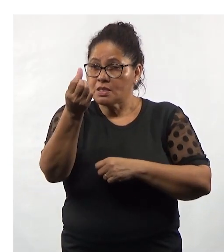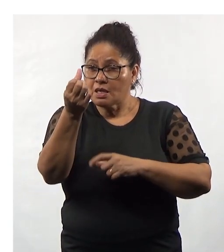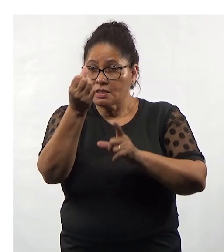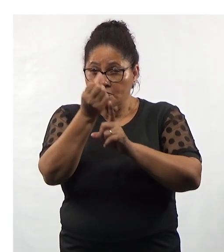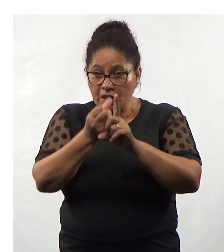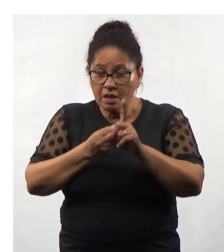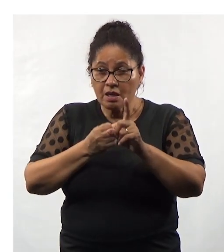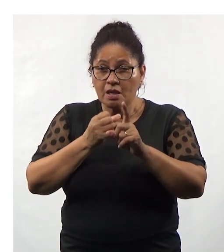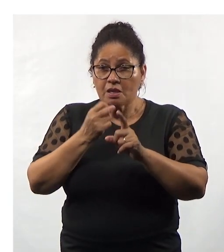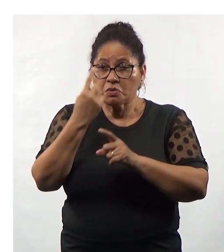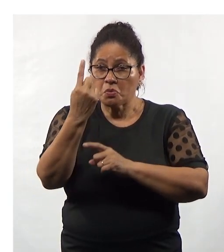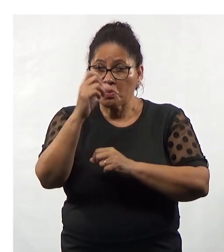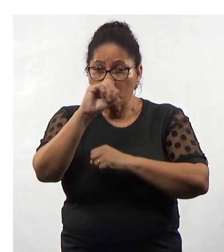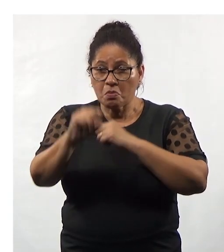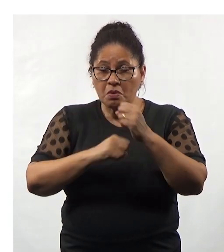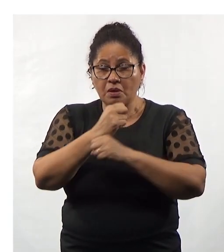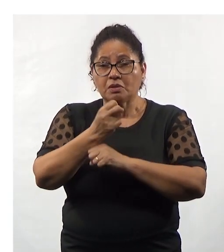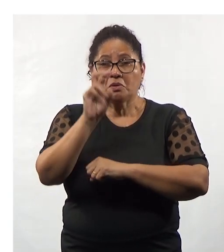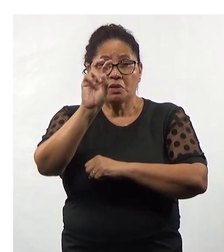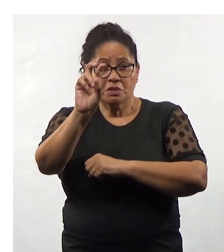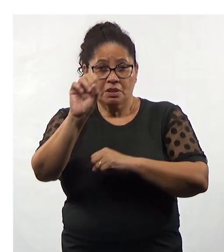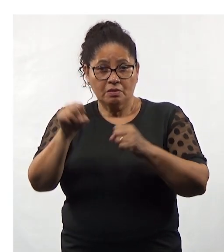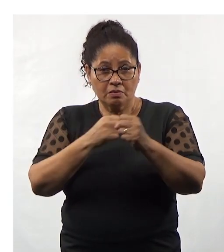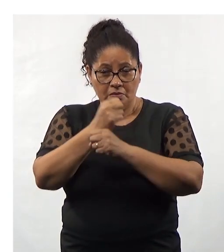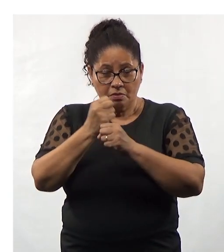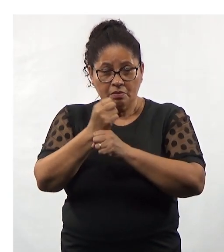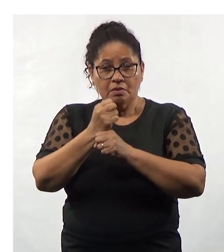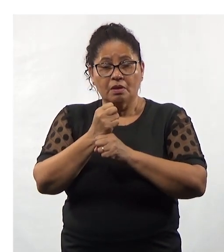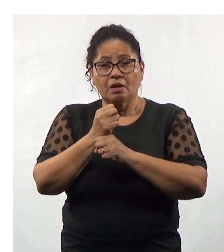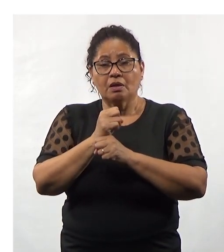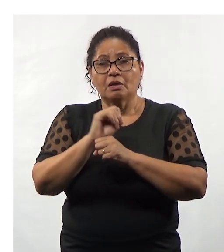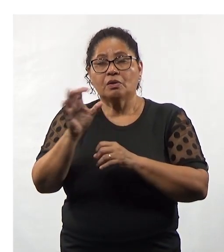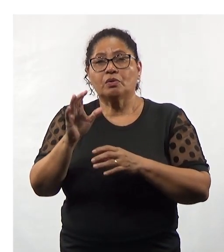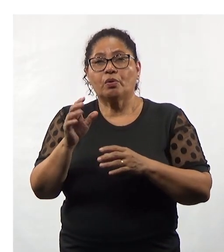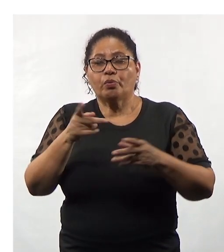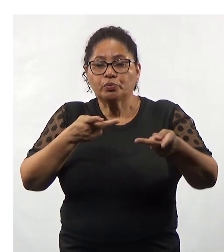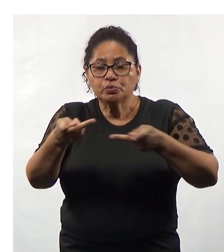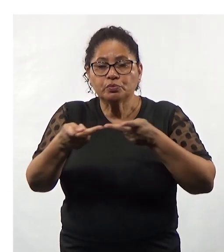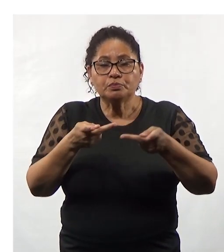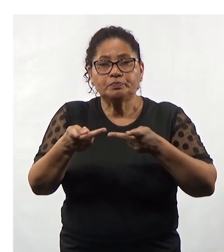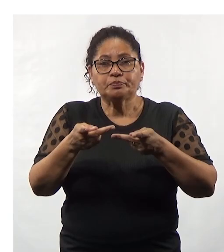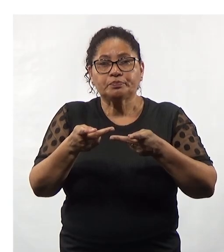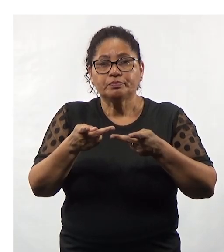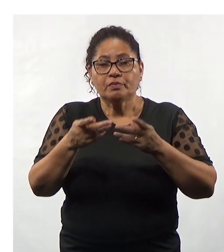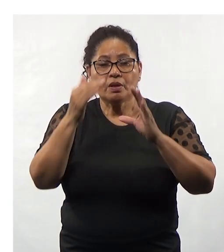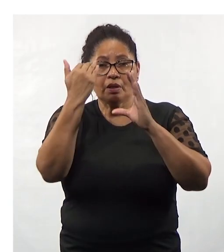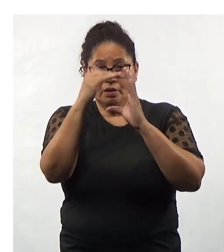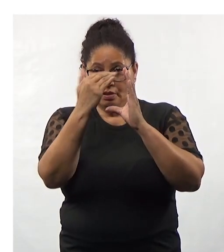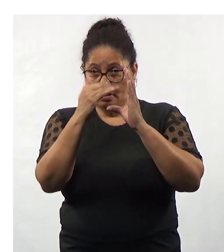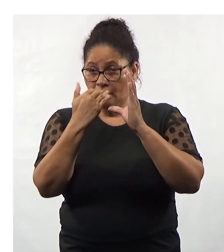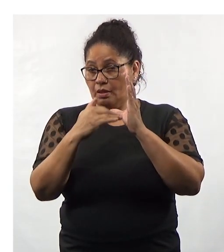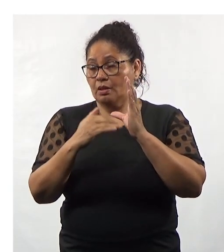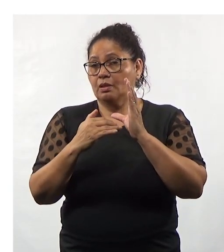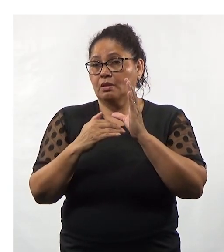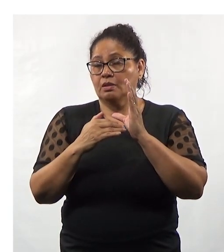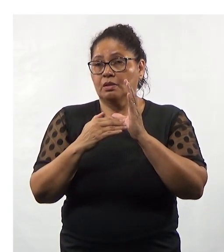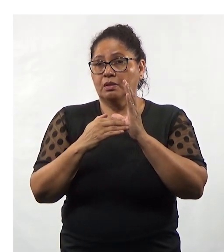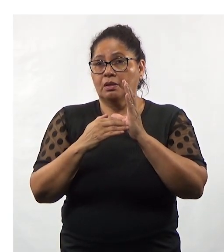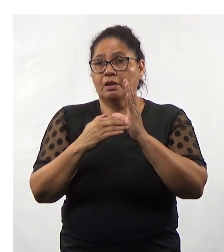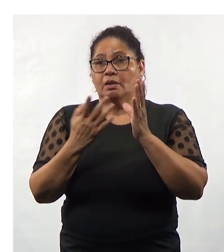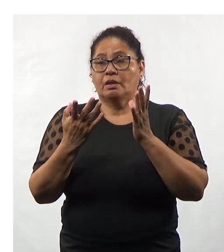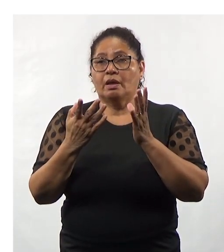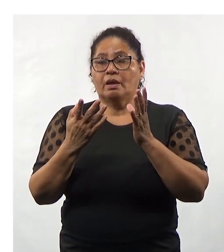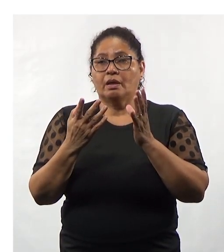meses, 1 ano, 5 anos? Ou vai ser um projeto dentro do